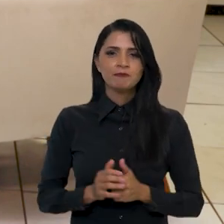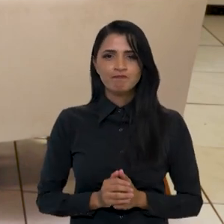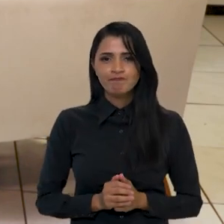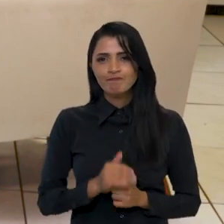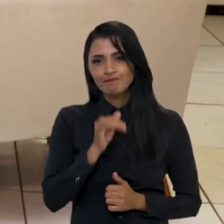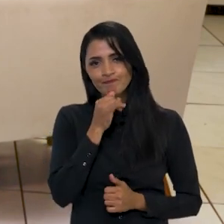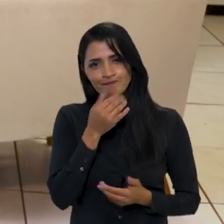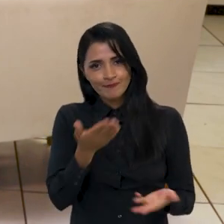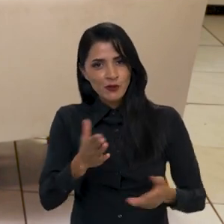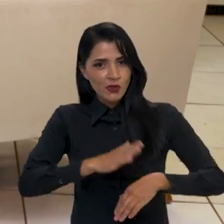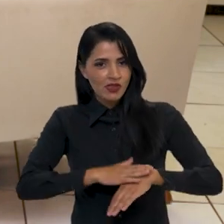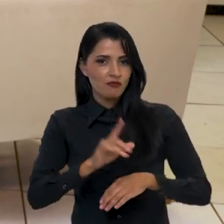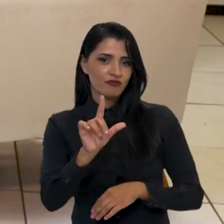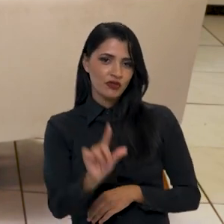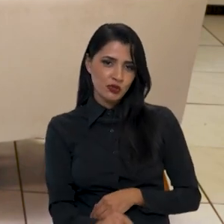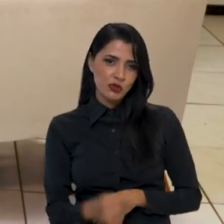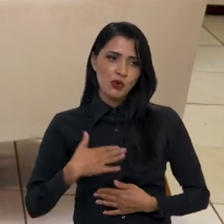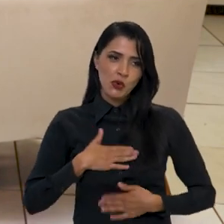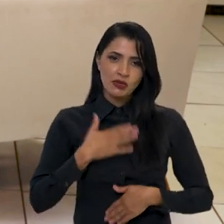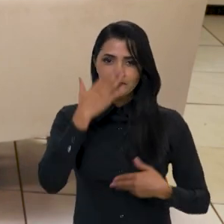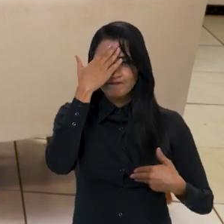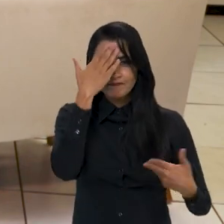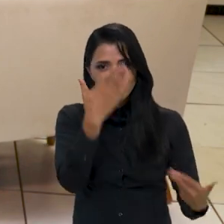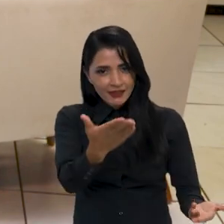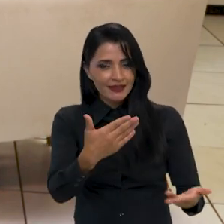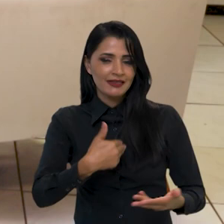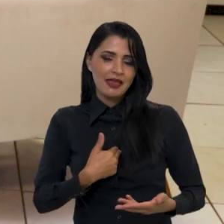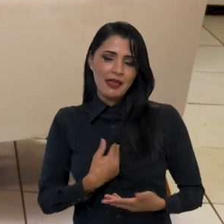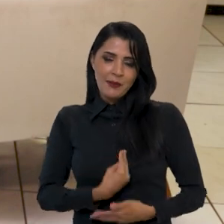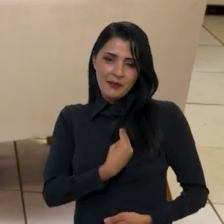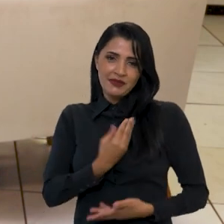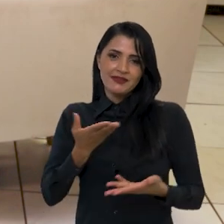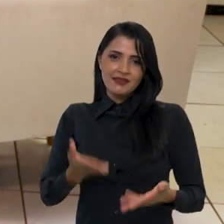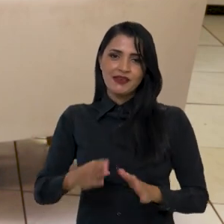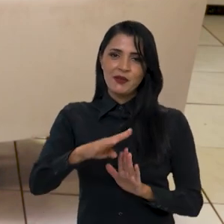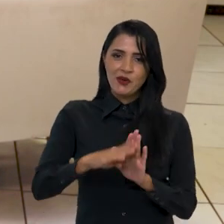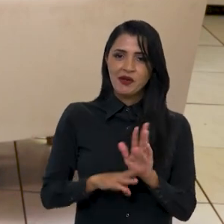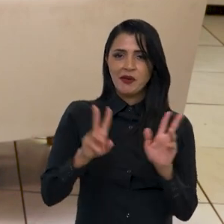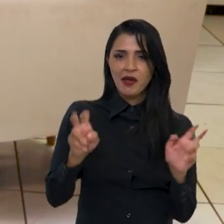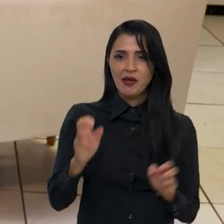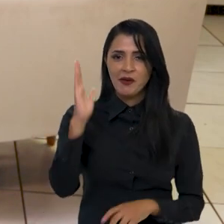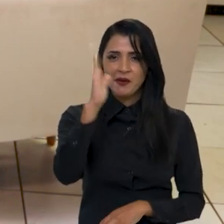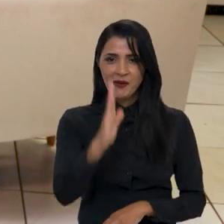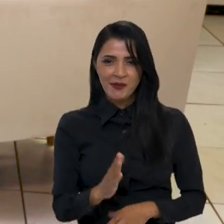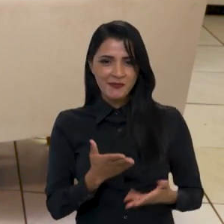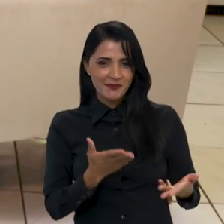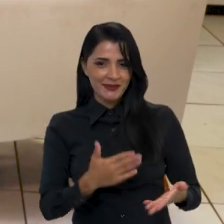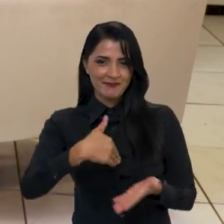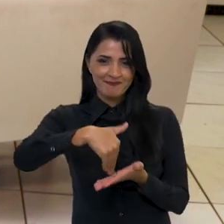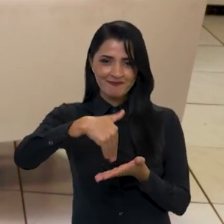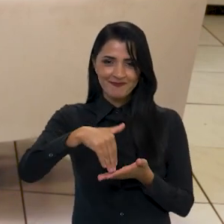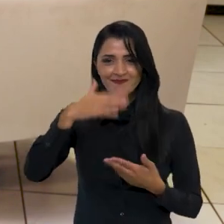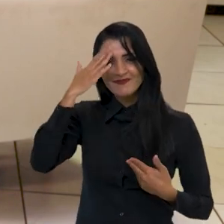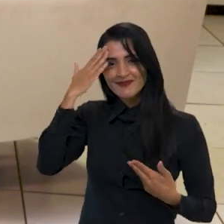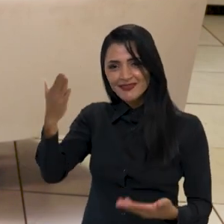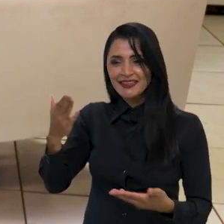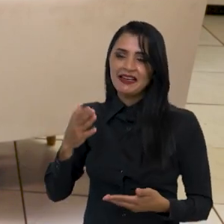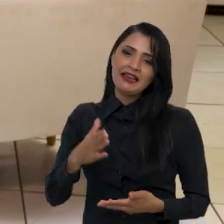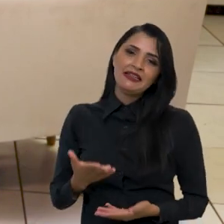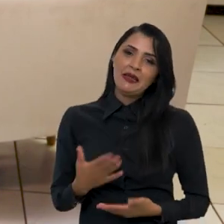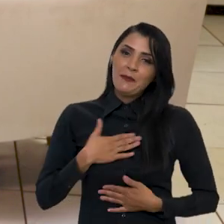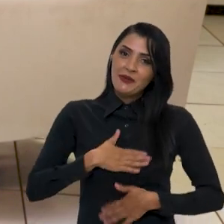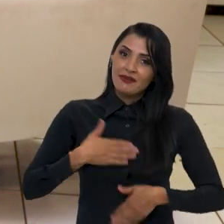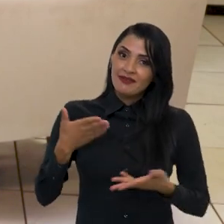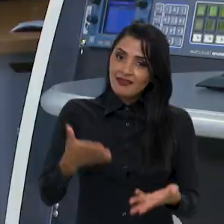todos. Infelizmente, nosso tempo acabou, mas a gente gostaria de agradecer a sua presença aqui no programa Brasil em Pauta, secretária. Muito